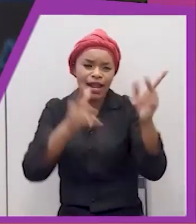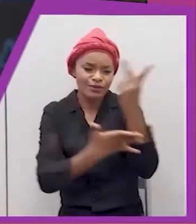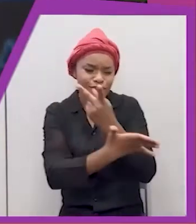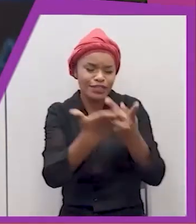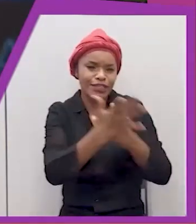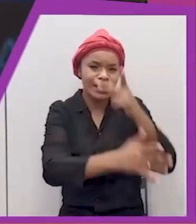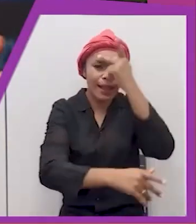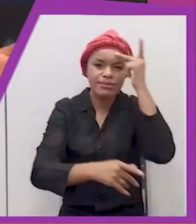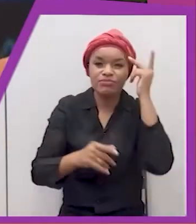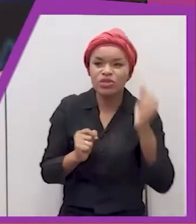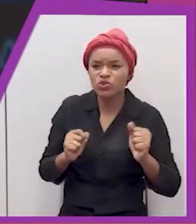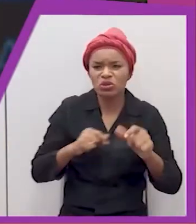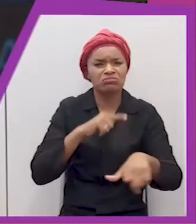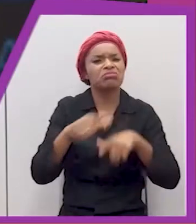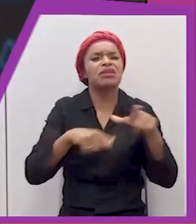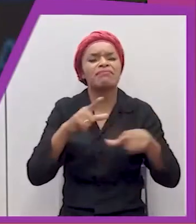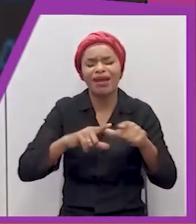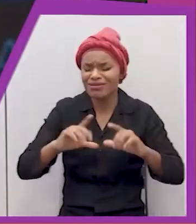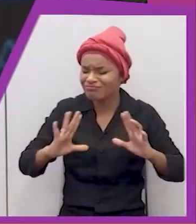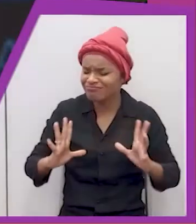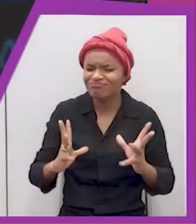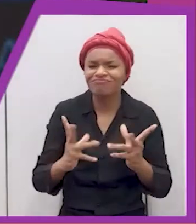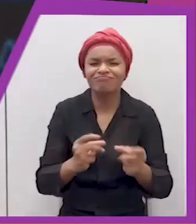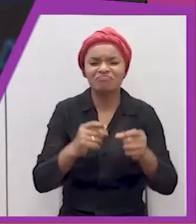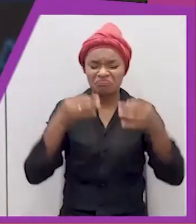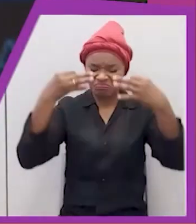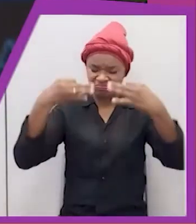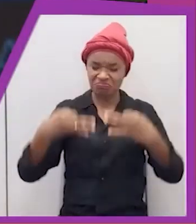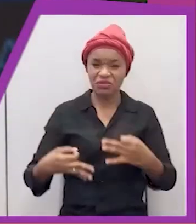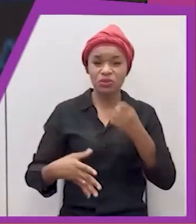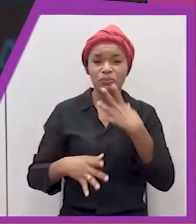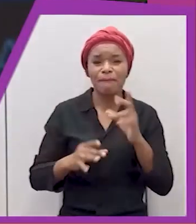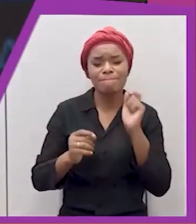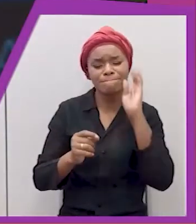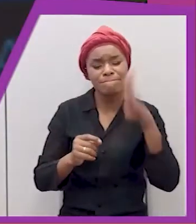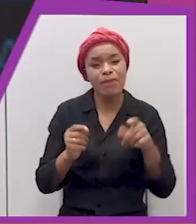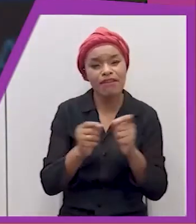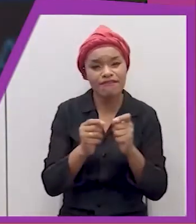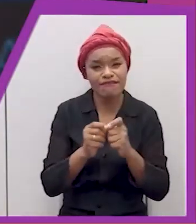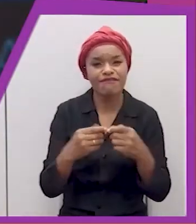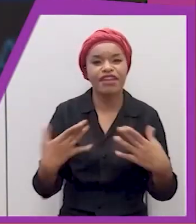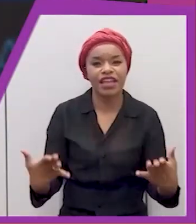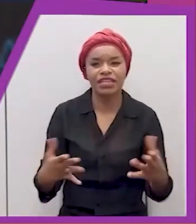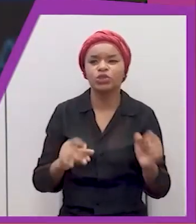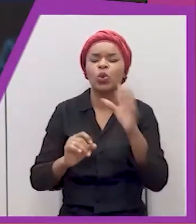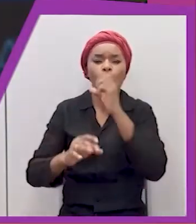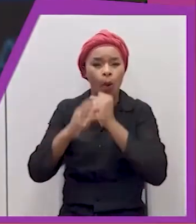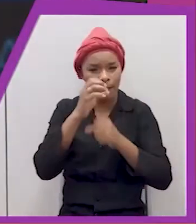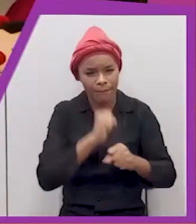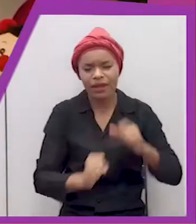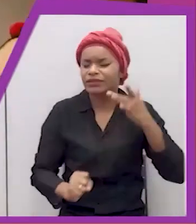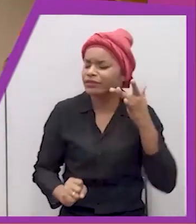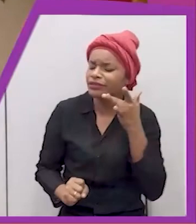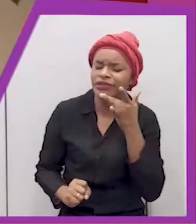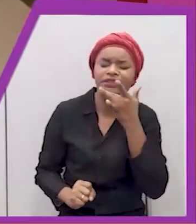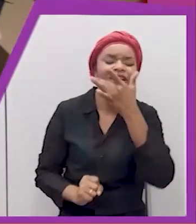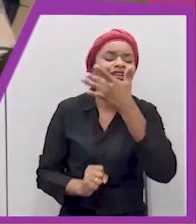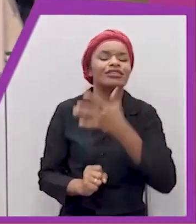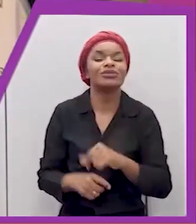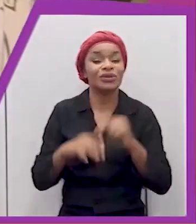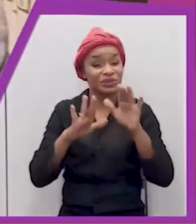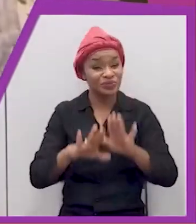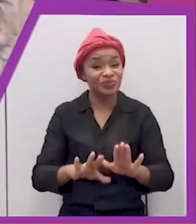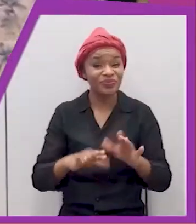e as ilustrações da Suzete Armani nesse livro são fantásticas Quando vocês tiverem oportunidade de ter esses livros na mão